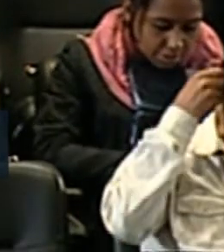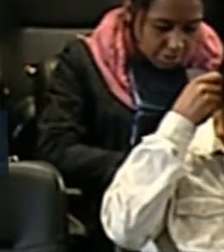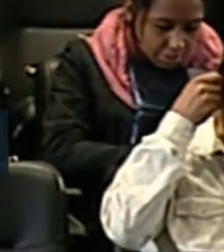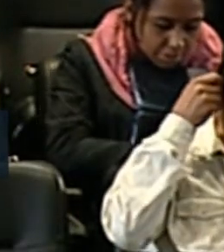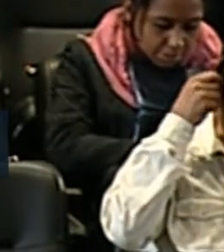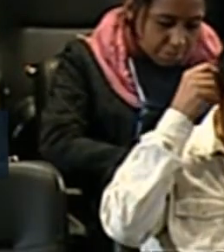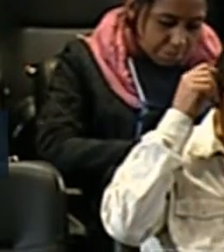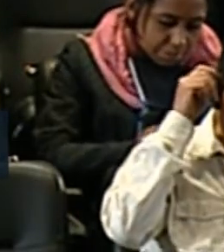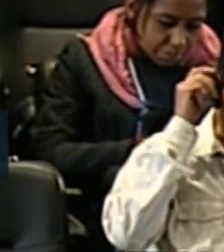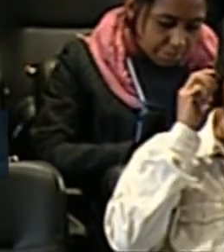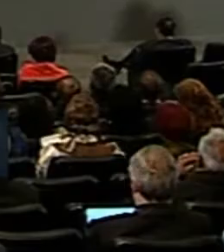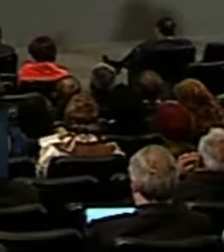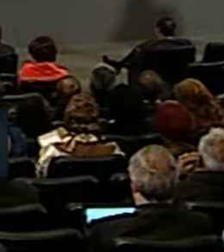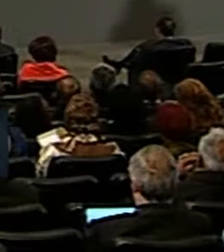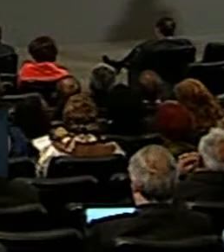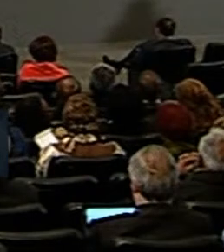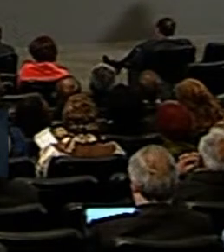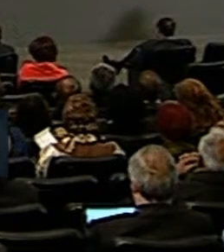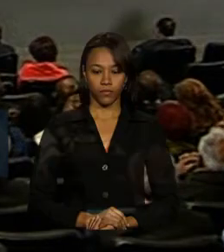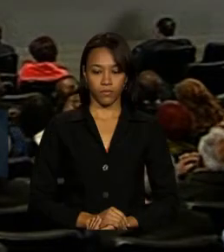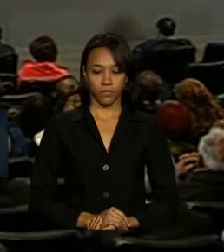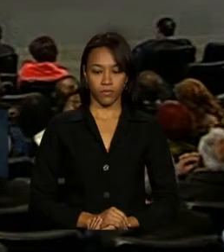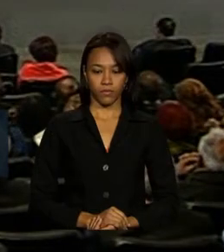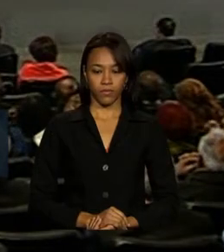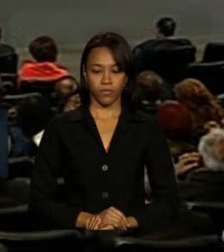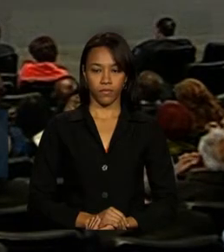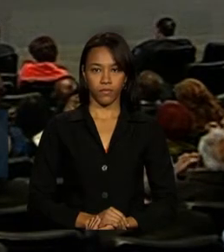Convidamos para fazer uso da palavra a deputada federal Érica Cocai.